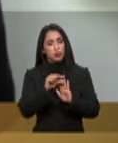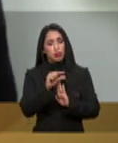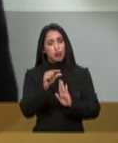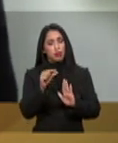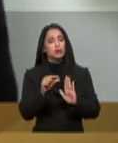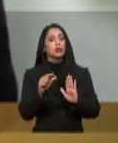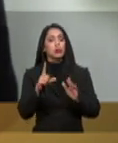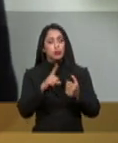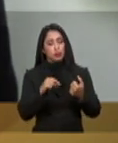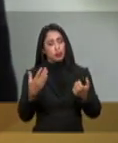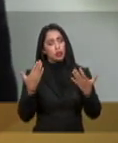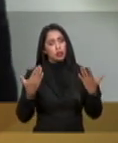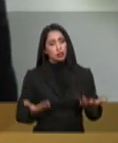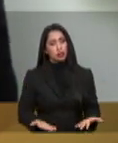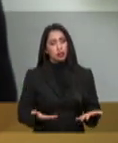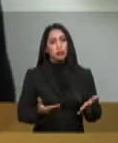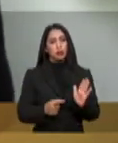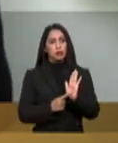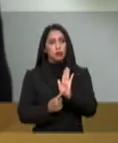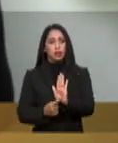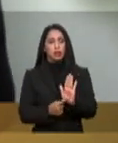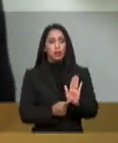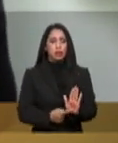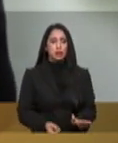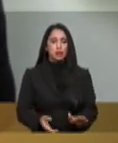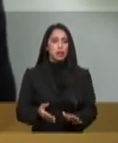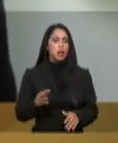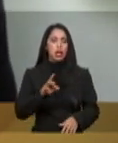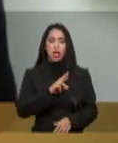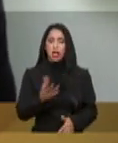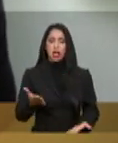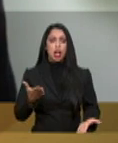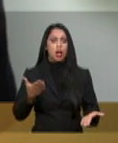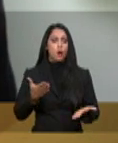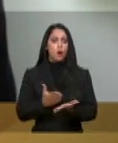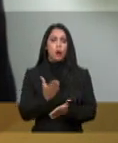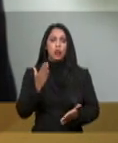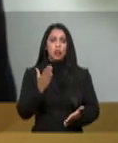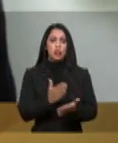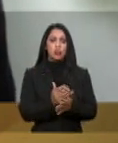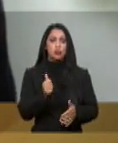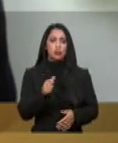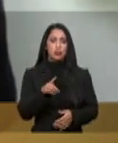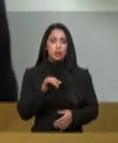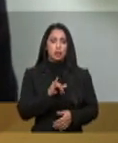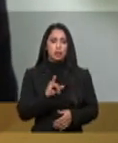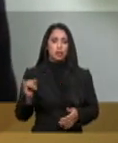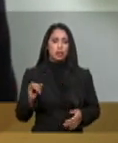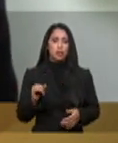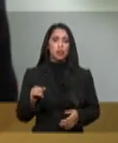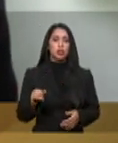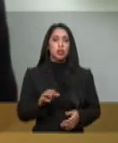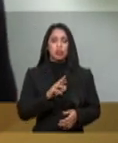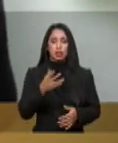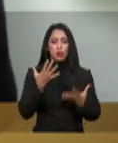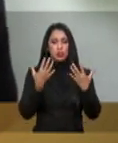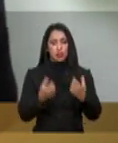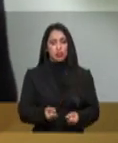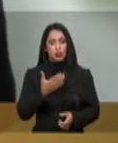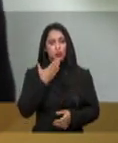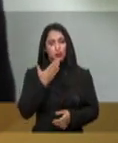impugnado. Em virtude do exposto, a DPU manifesta-se pelo não conhecimento da lei dela e, no mérito, pela improcedência dos pedidos.